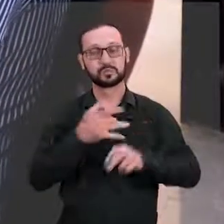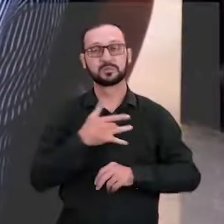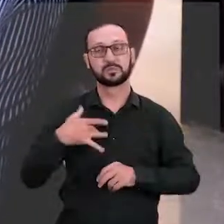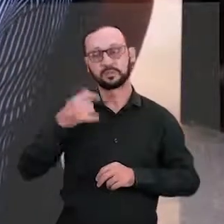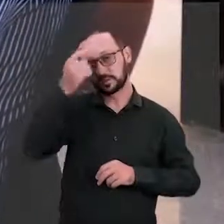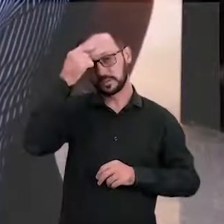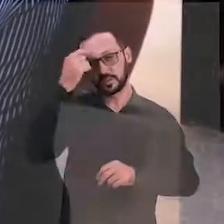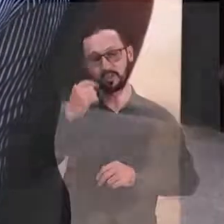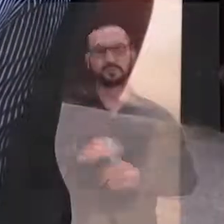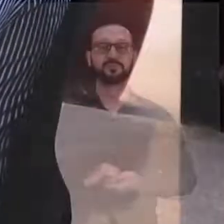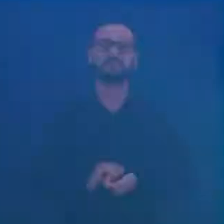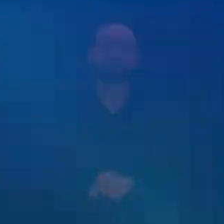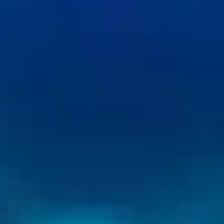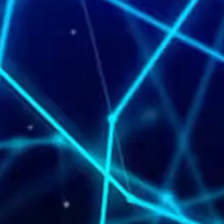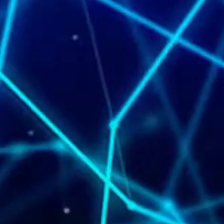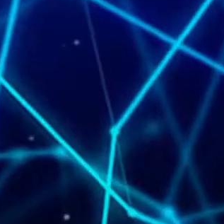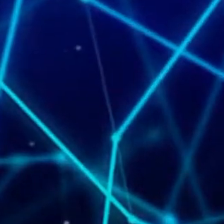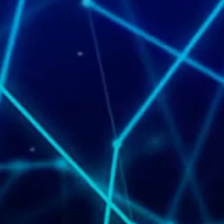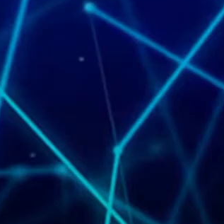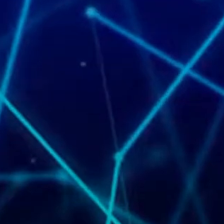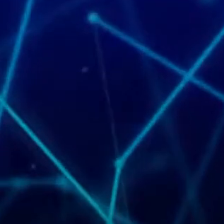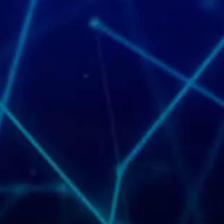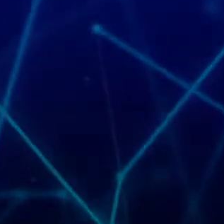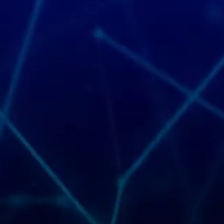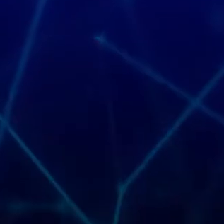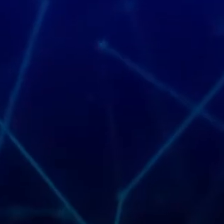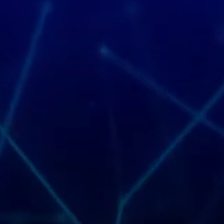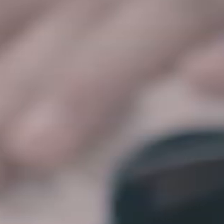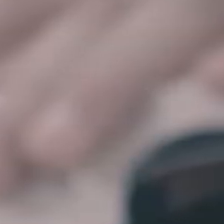saúde mental. Não saia daí!